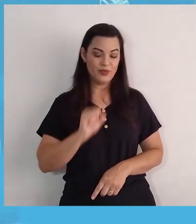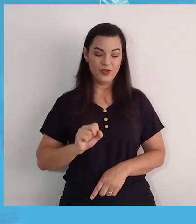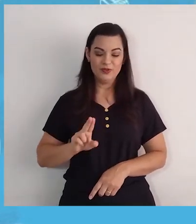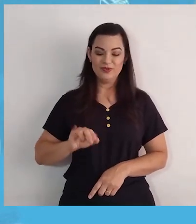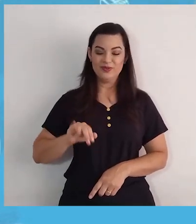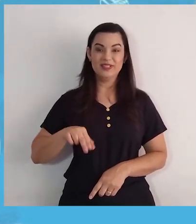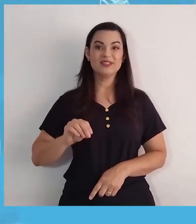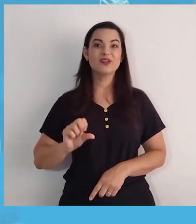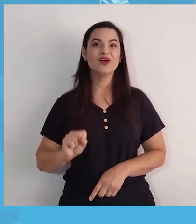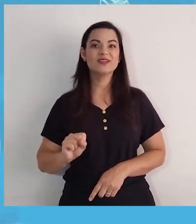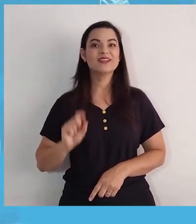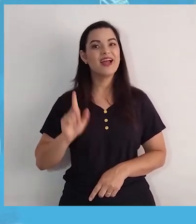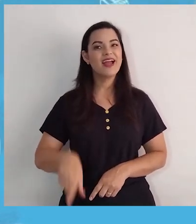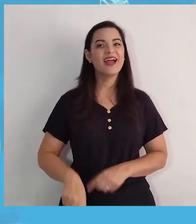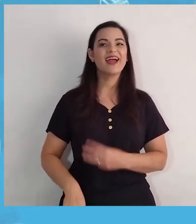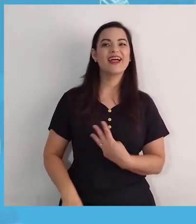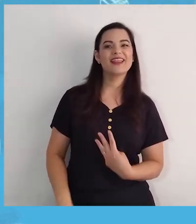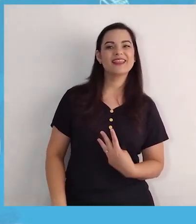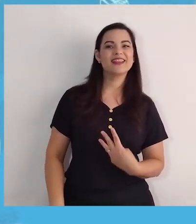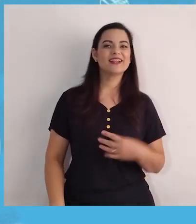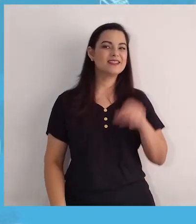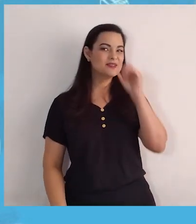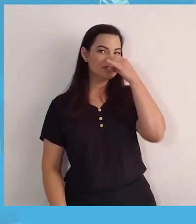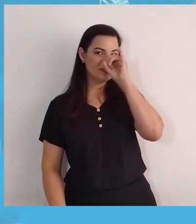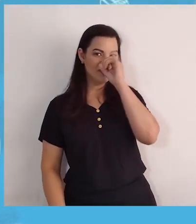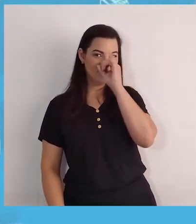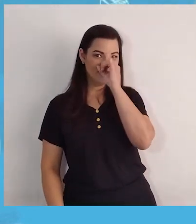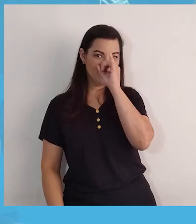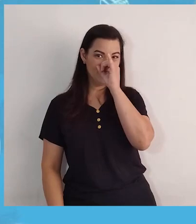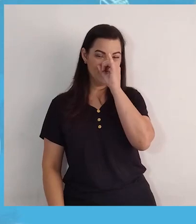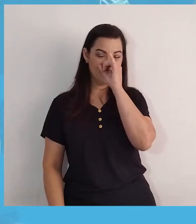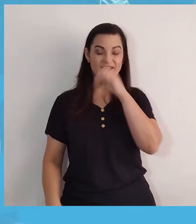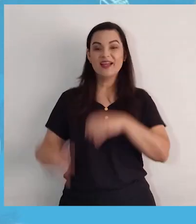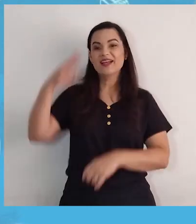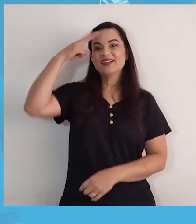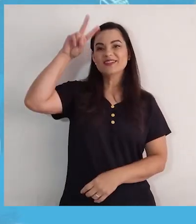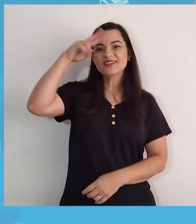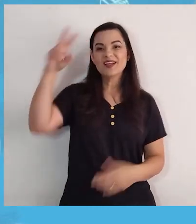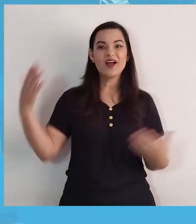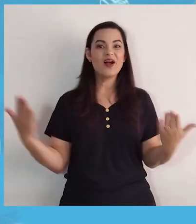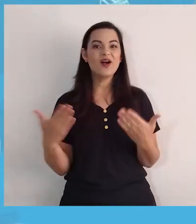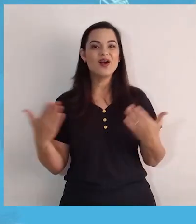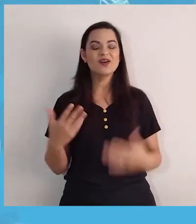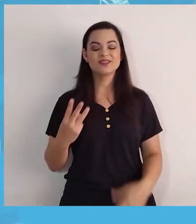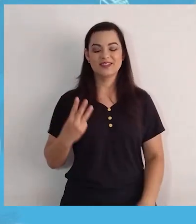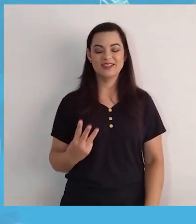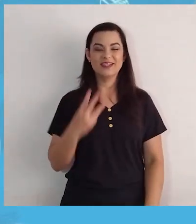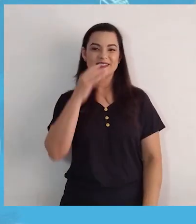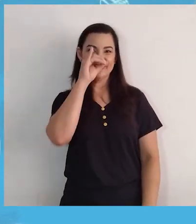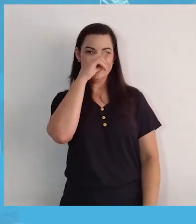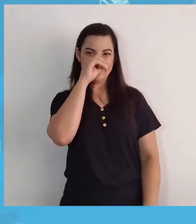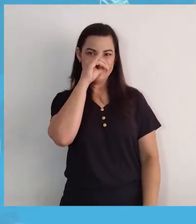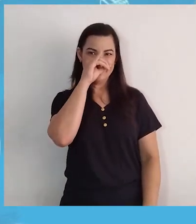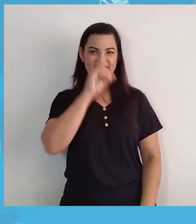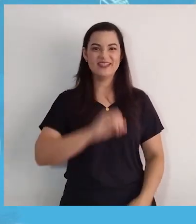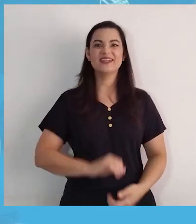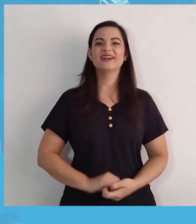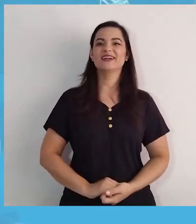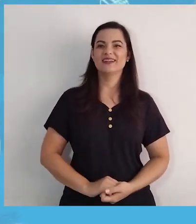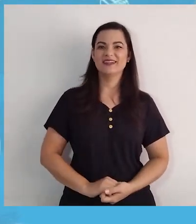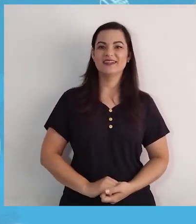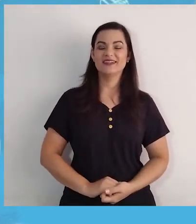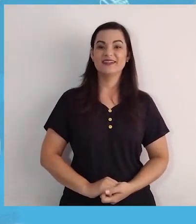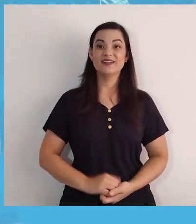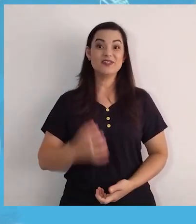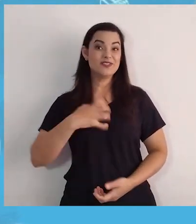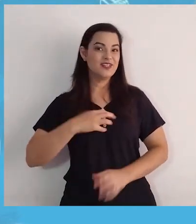São as casas dos 3 porquinhos. A história de hoje é Os 3 Porquinhos.